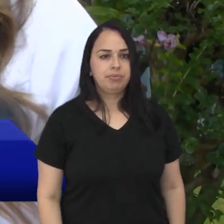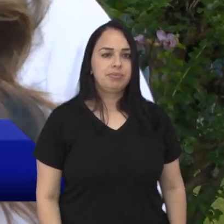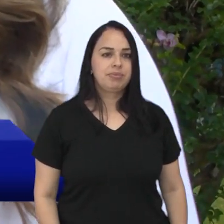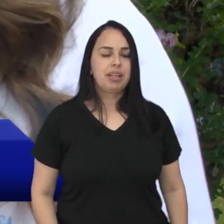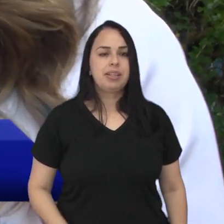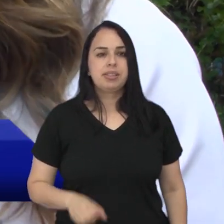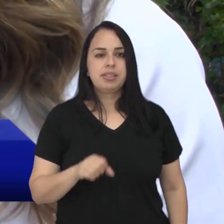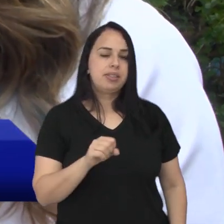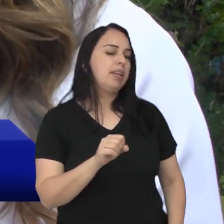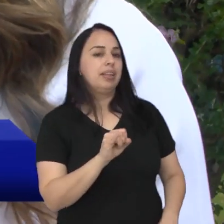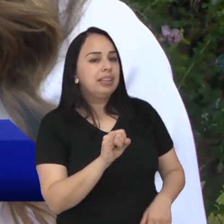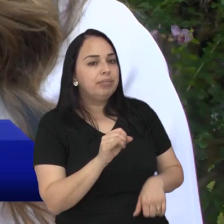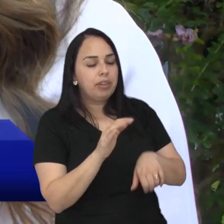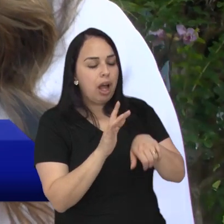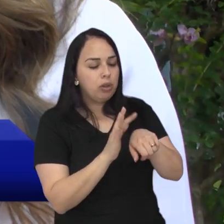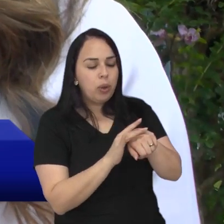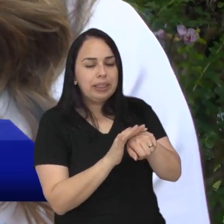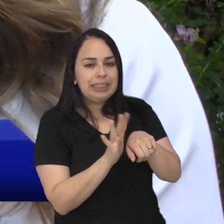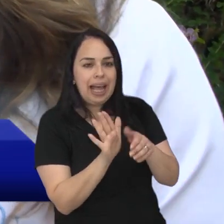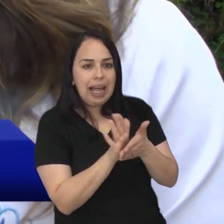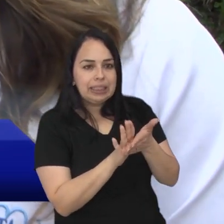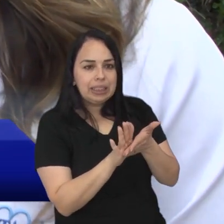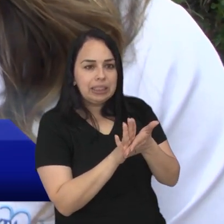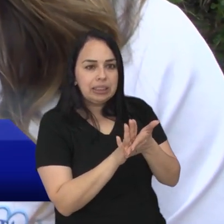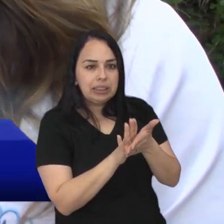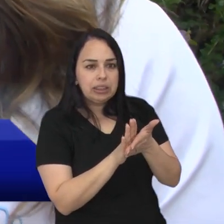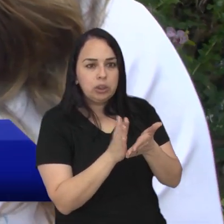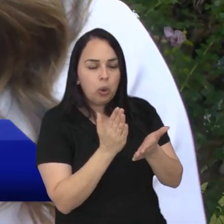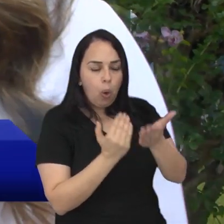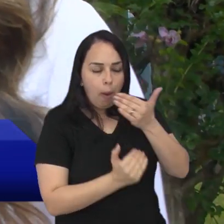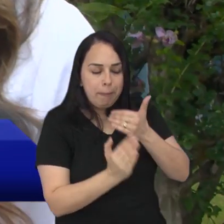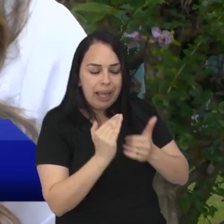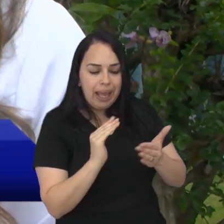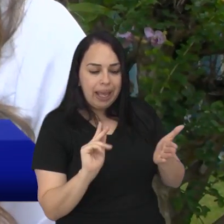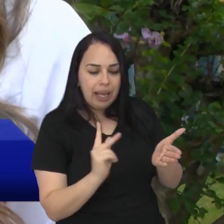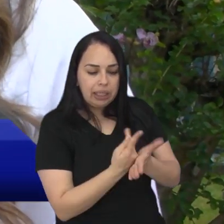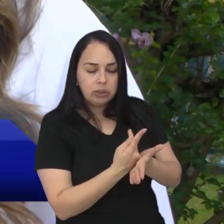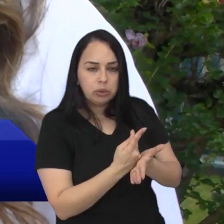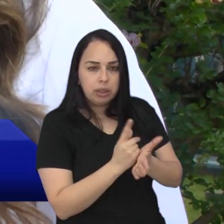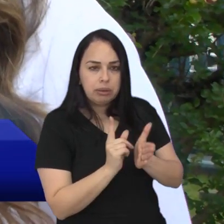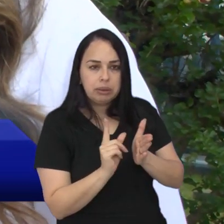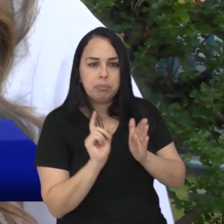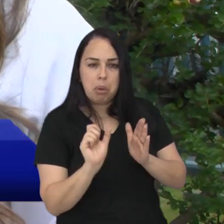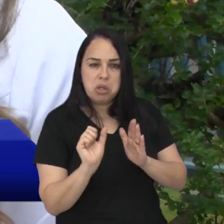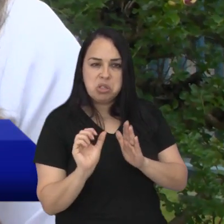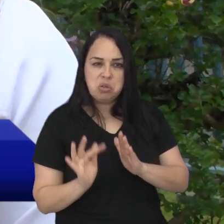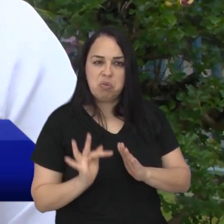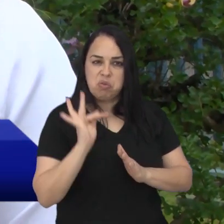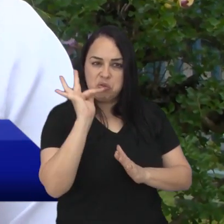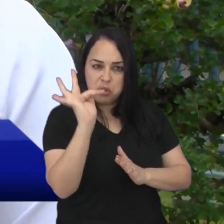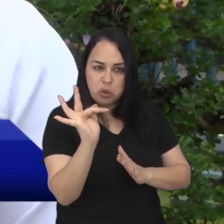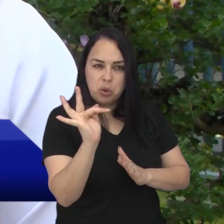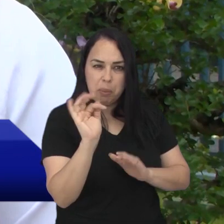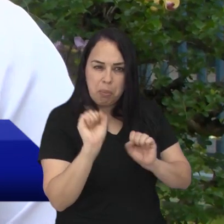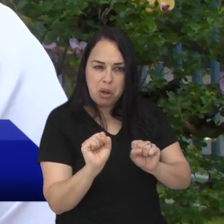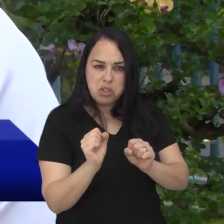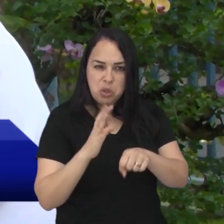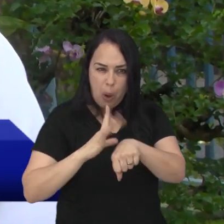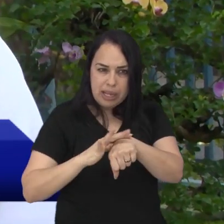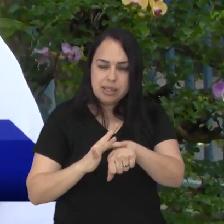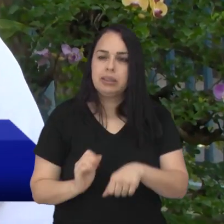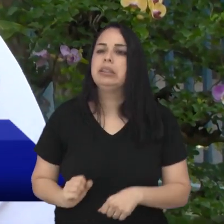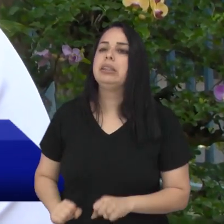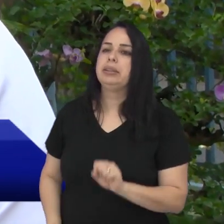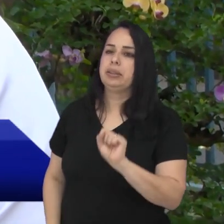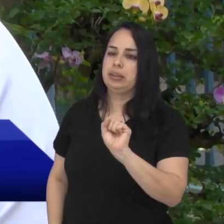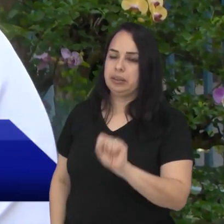precoce. Se elas não adoecerem na infância, consumindo esse tipo de alimento, isso pode acontecer, pode prejudicá-las no